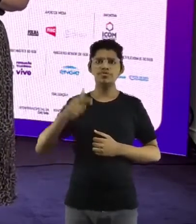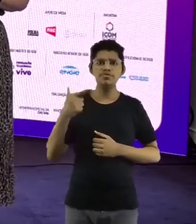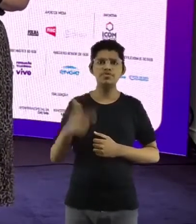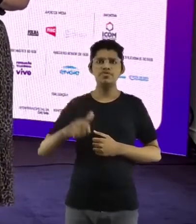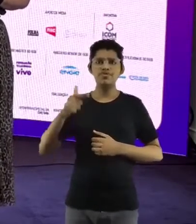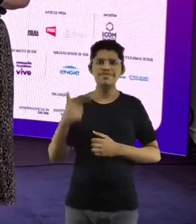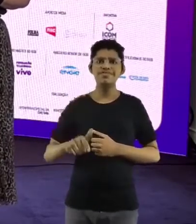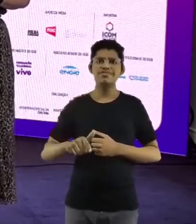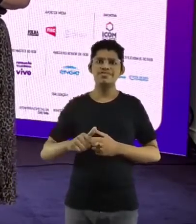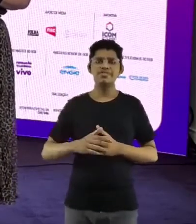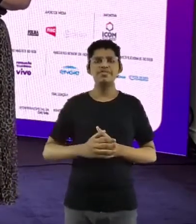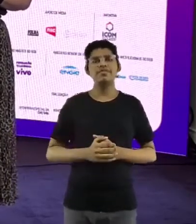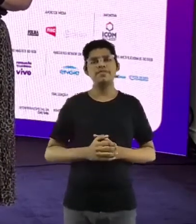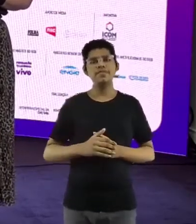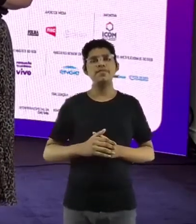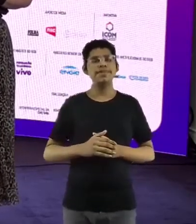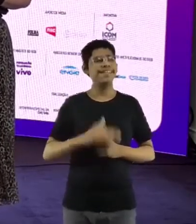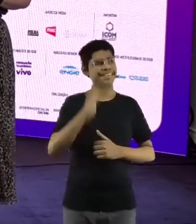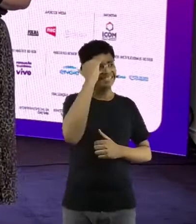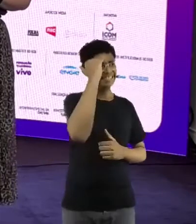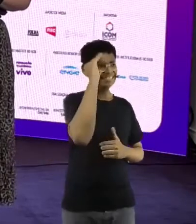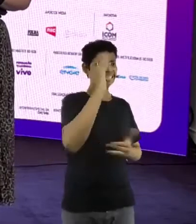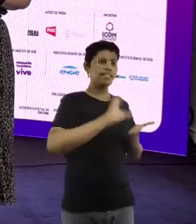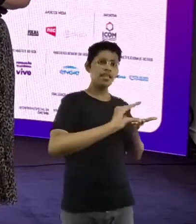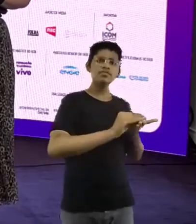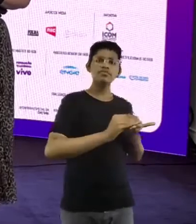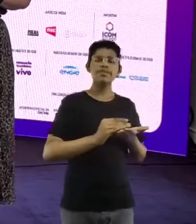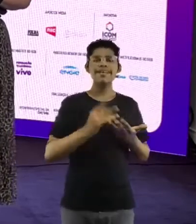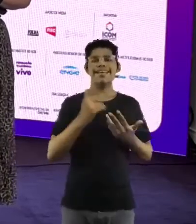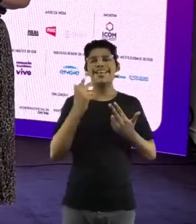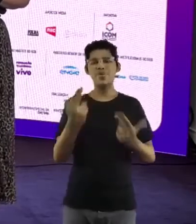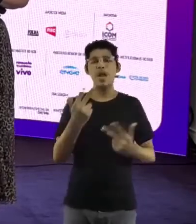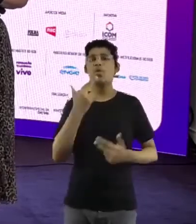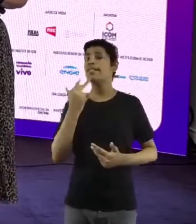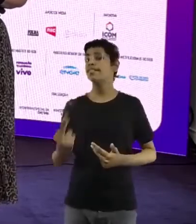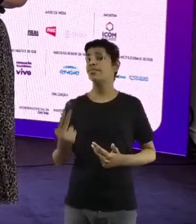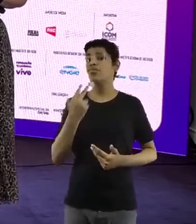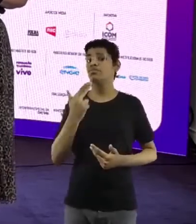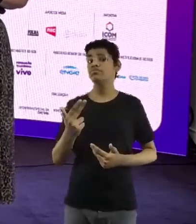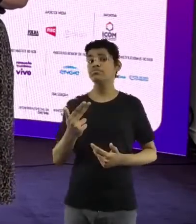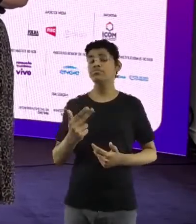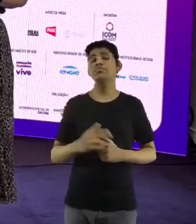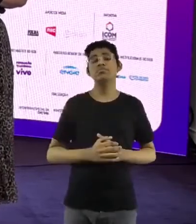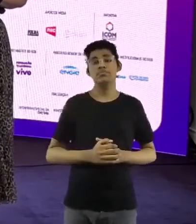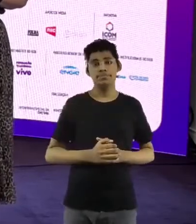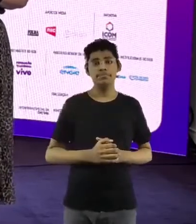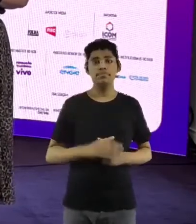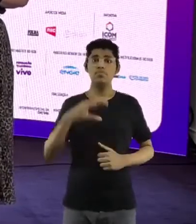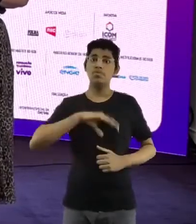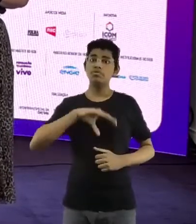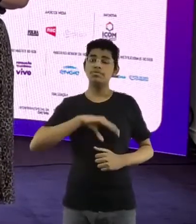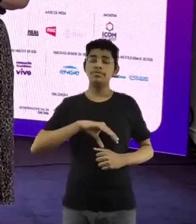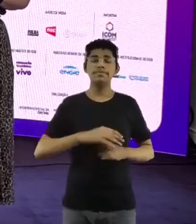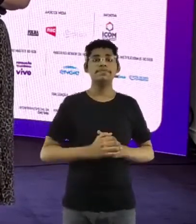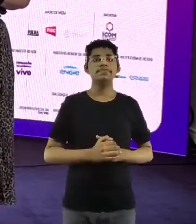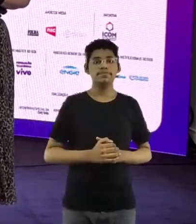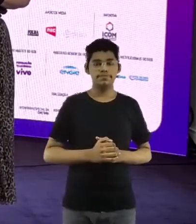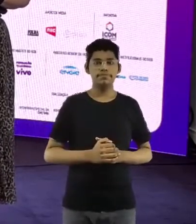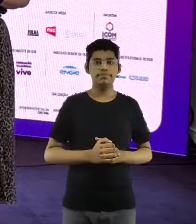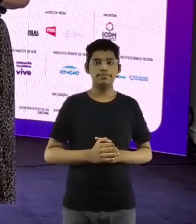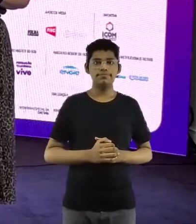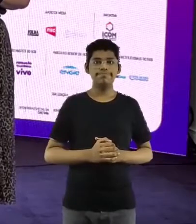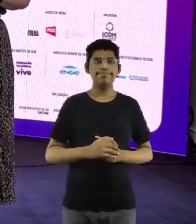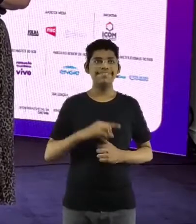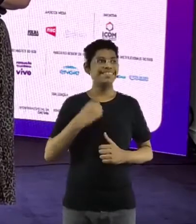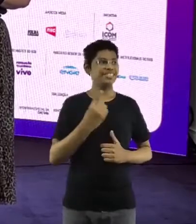é como ser fluente em português. Hoje, se nós não formos fluentes em dados, nós não vamos tomar boas decisões, não